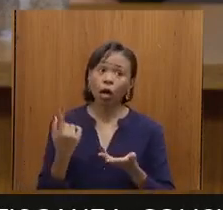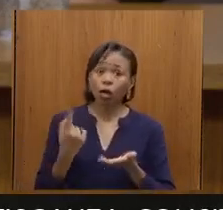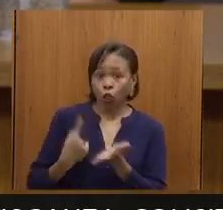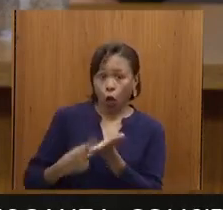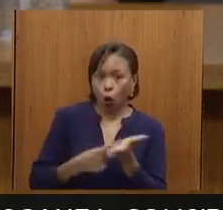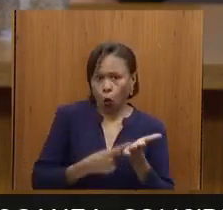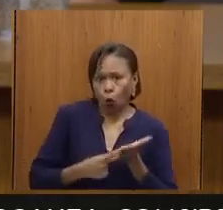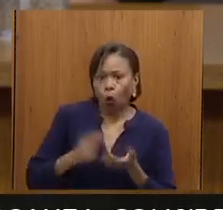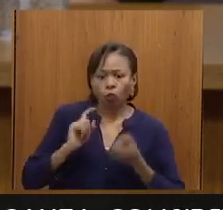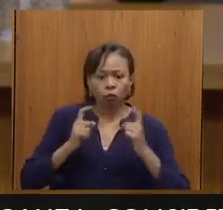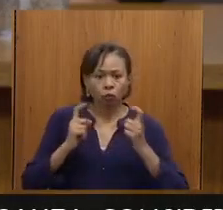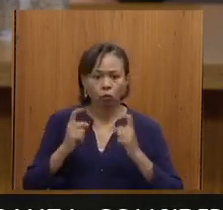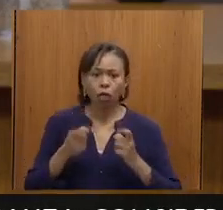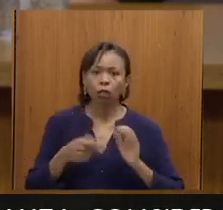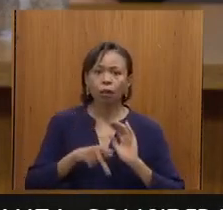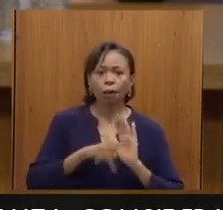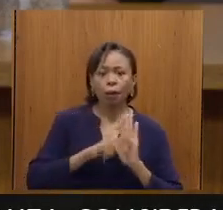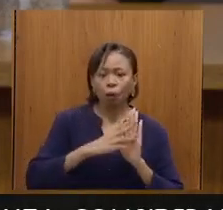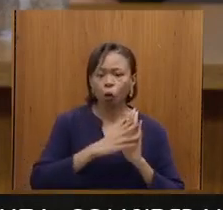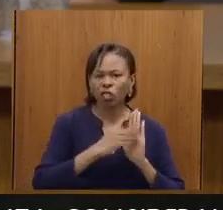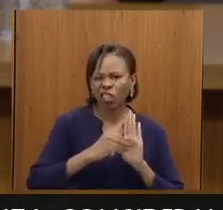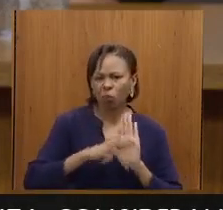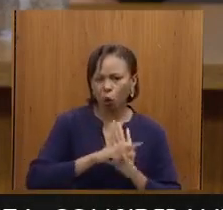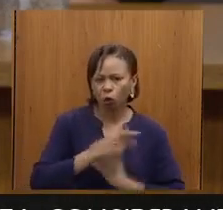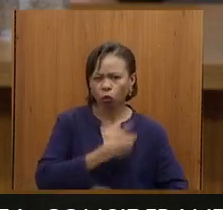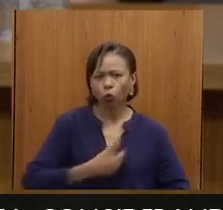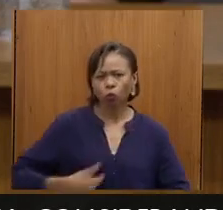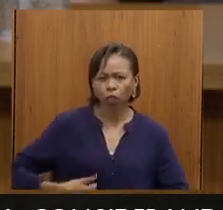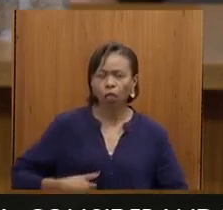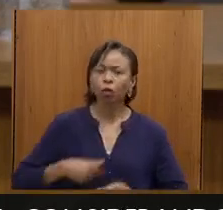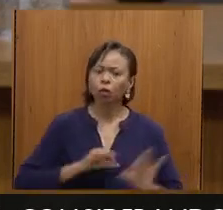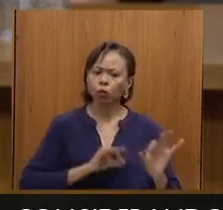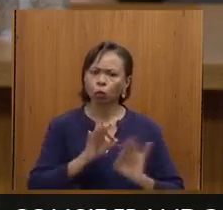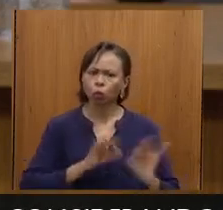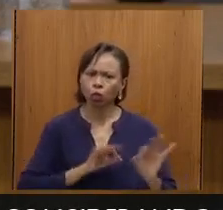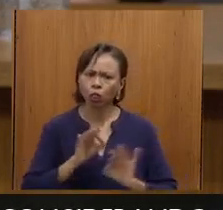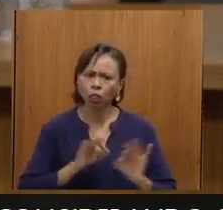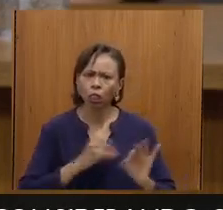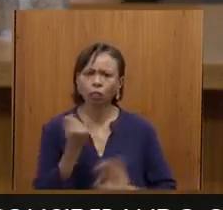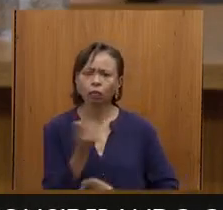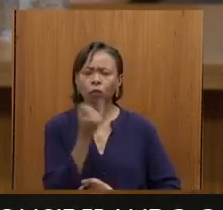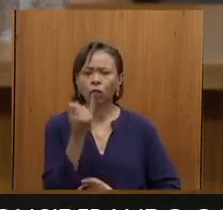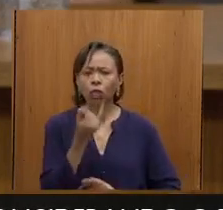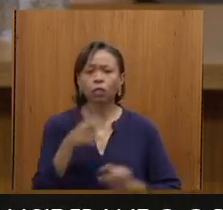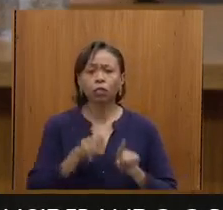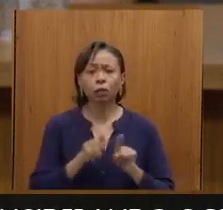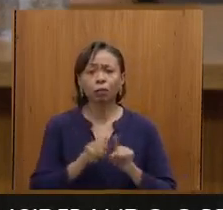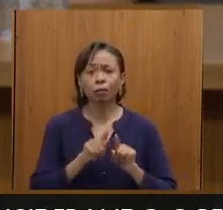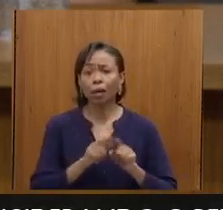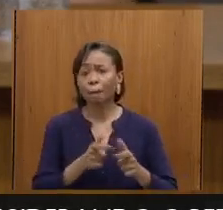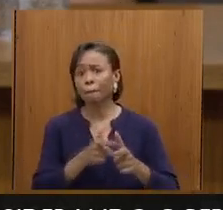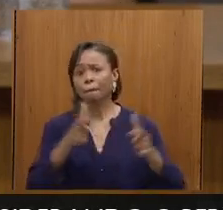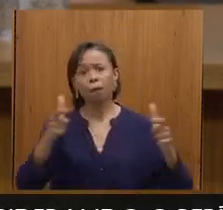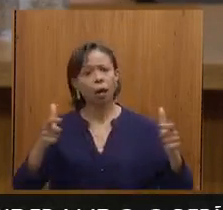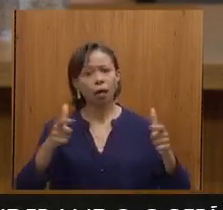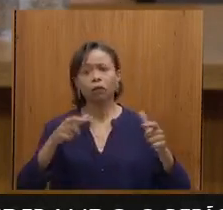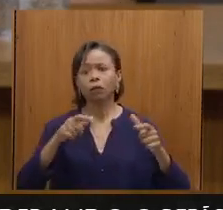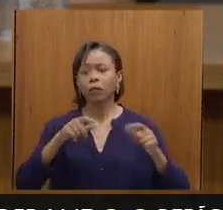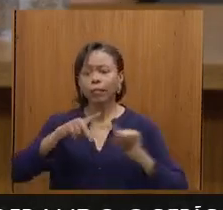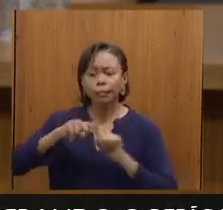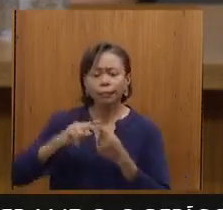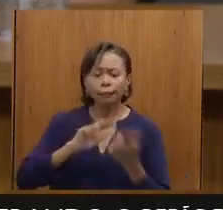modelo de governança, foram em torno dos grandes projetos, foram em torno do macromodelo de reparação.